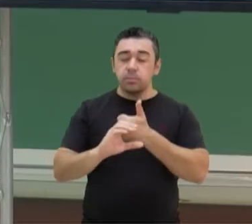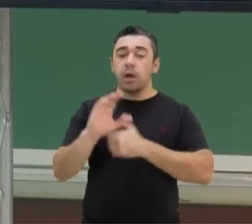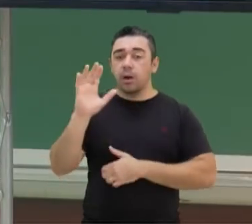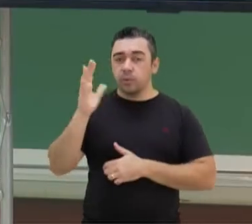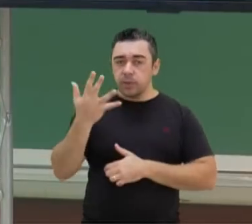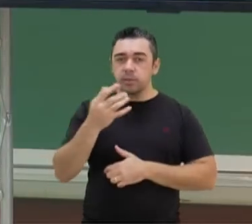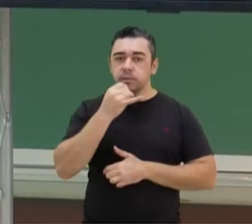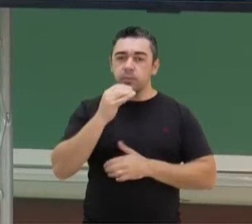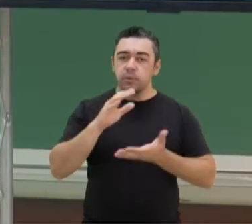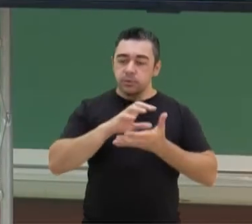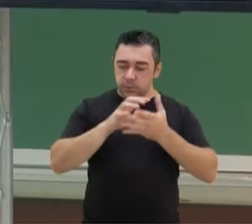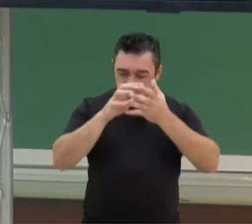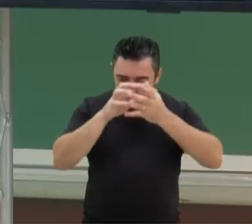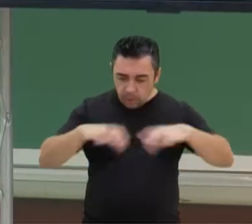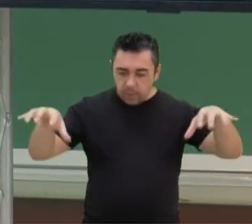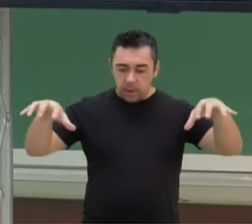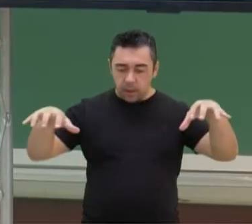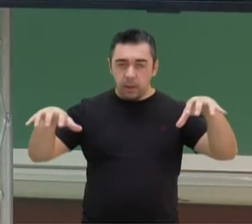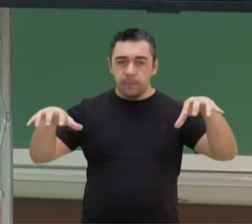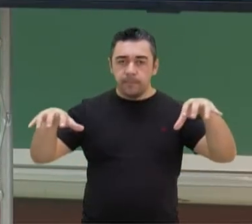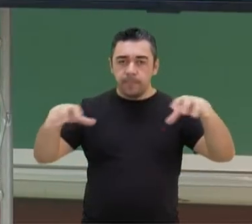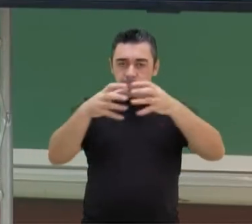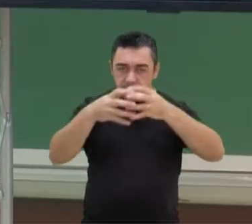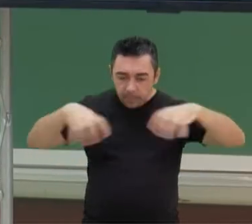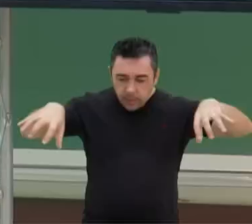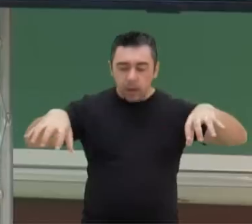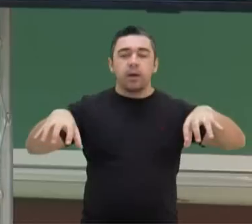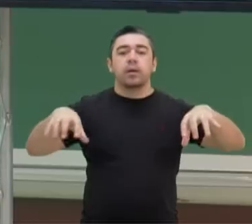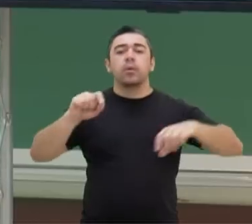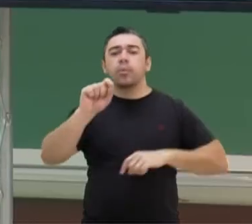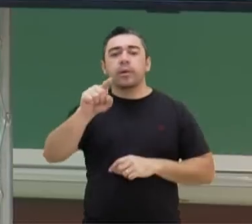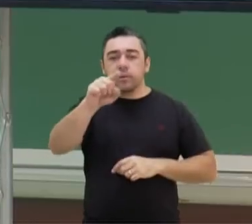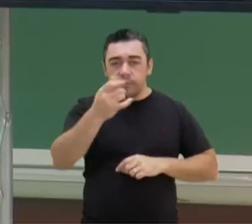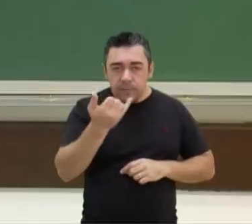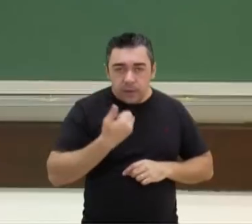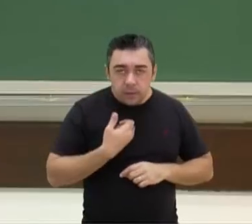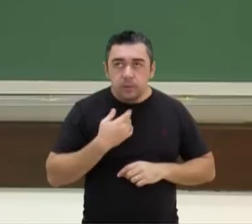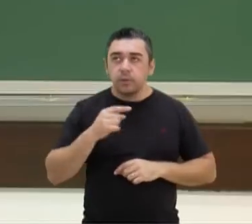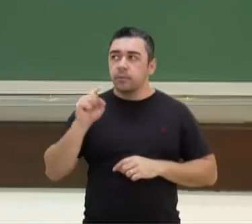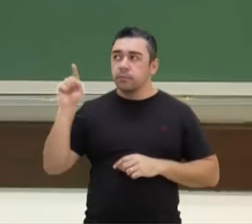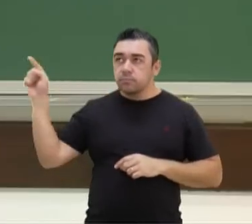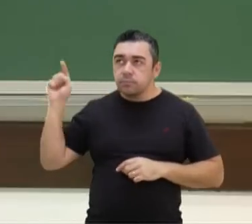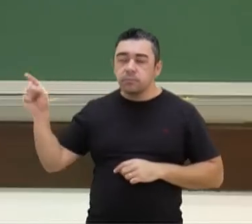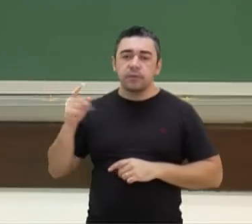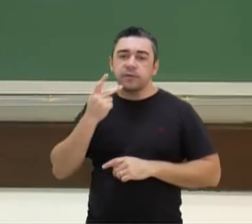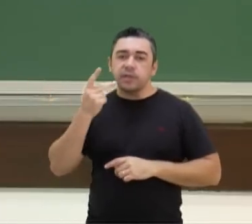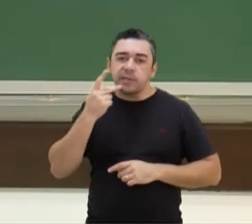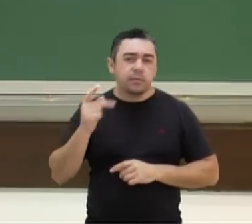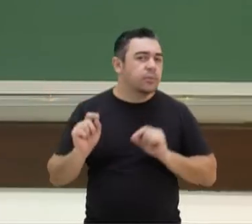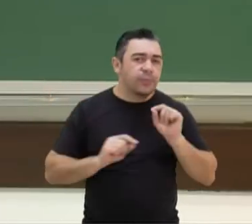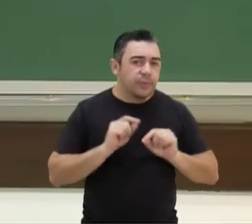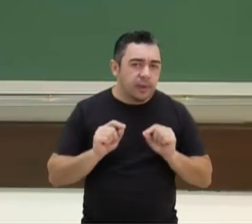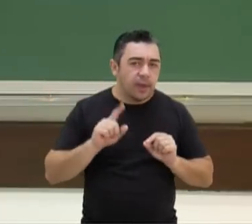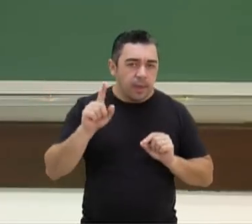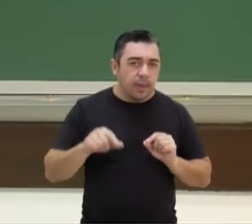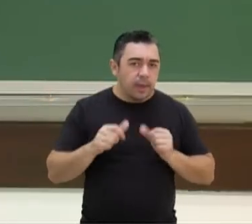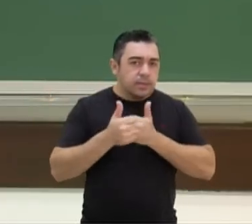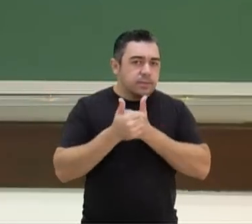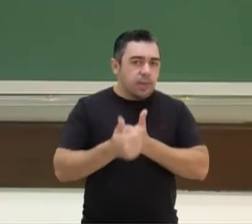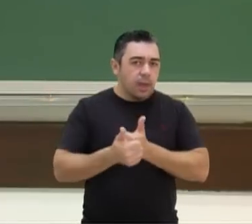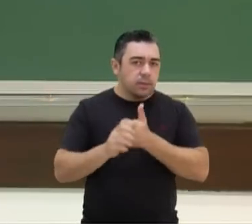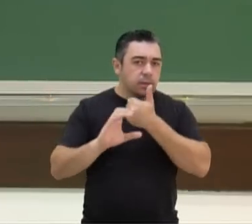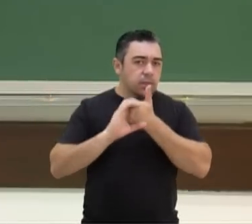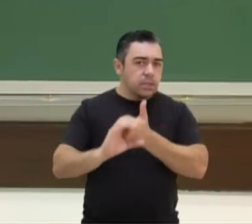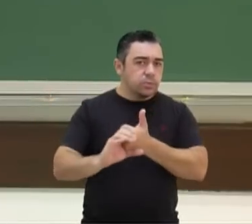Basta a gente separar. Bom, isso que a pessoa está falando, apontando ou dizendo, tem a ver com o que Cristo disse? Se